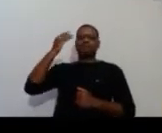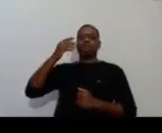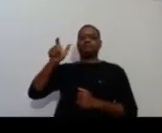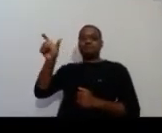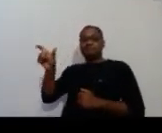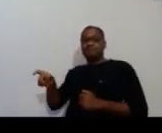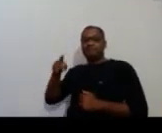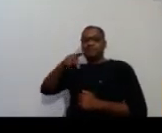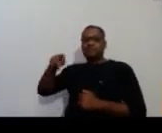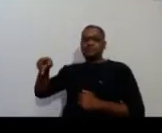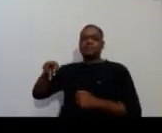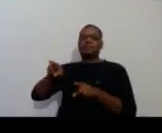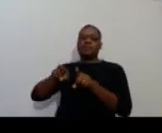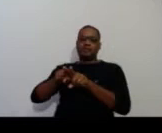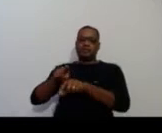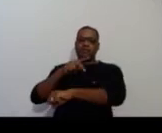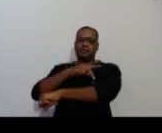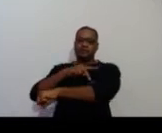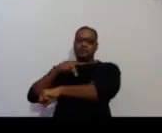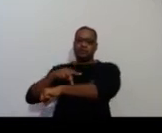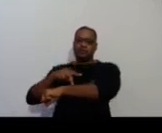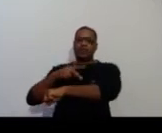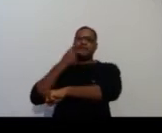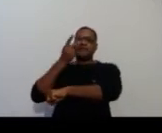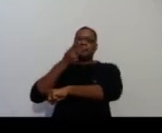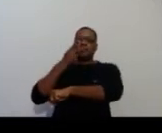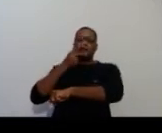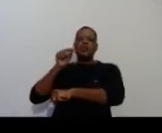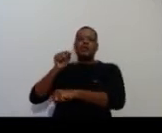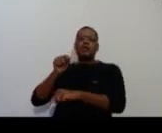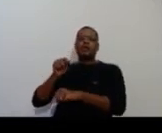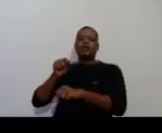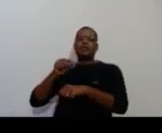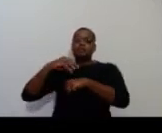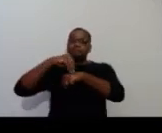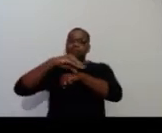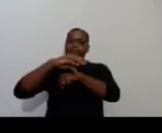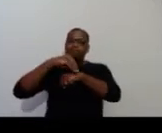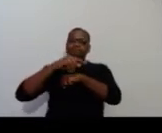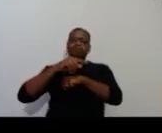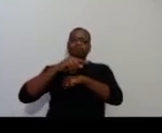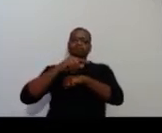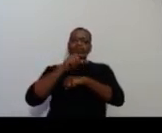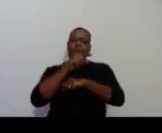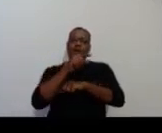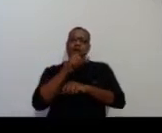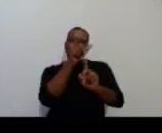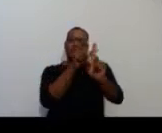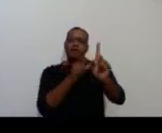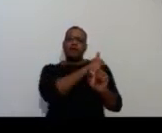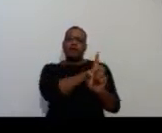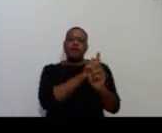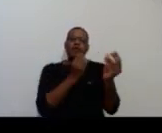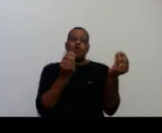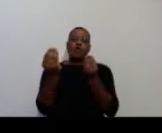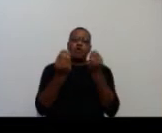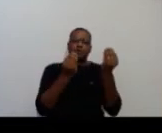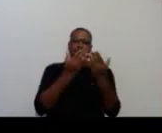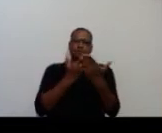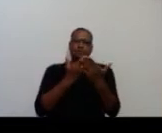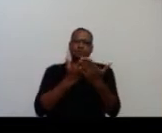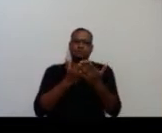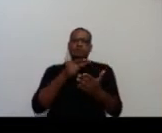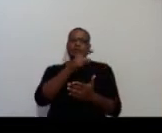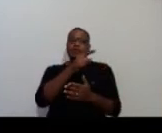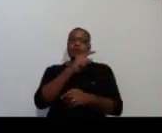estudar, e como ele tem que estudar? O que é que você tem que aprender? O professor dizia isso para você. Você vai ter que aprender